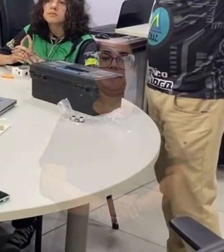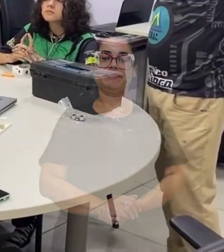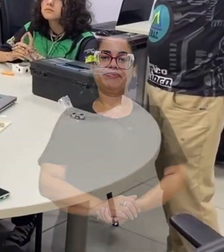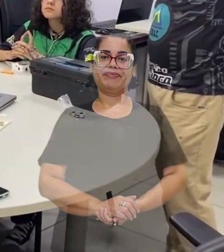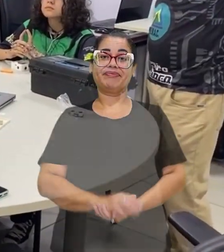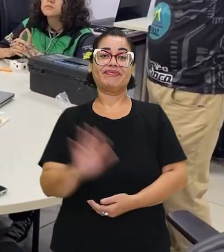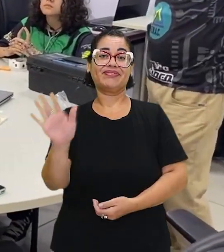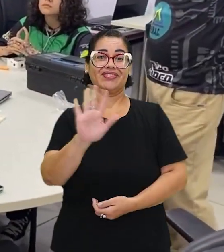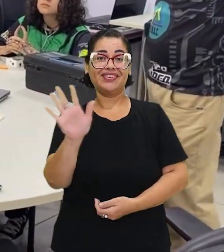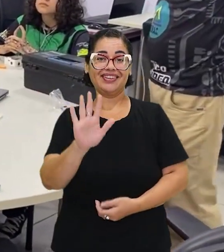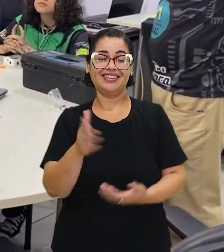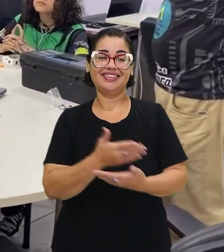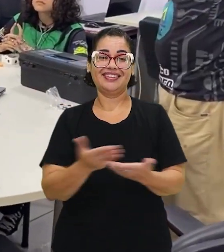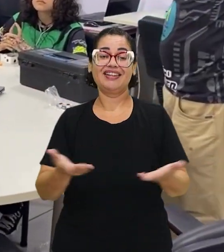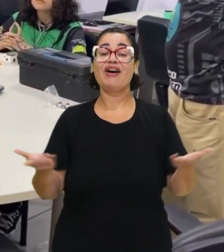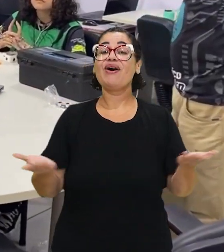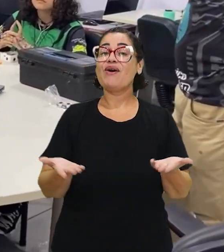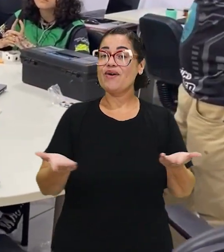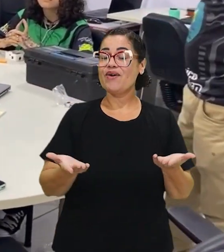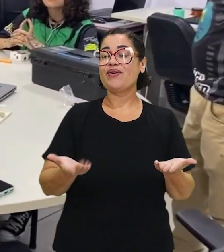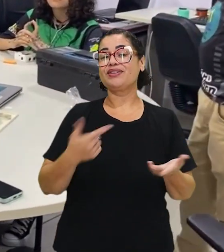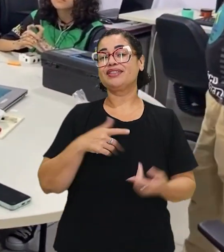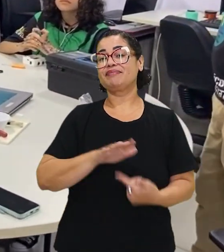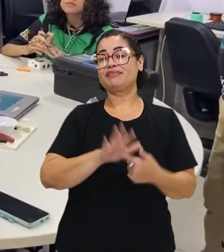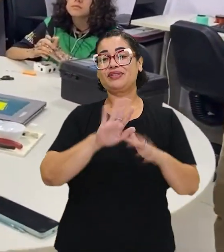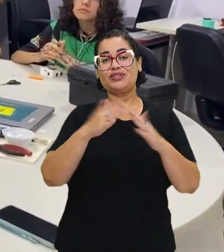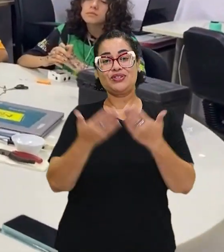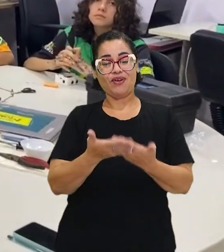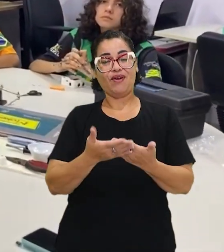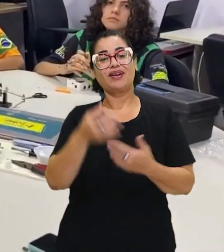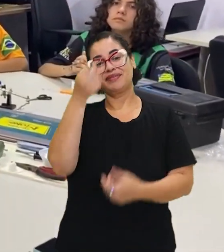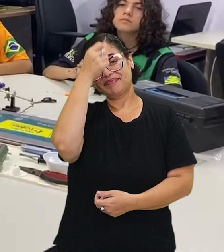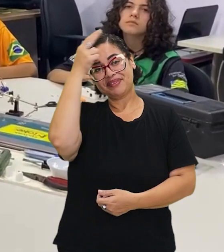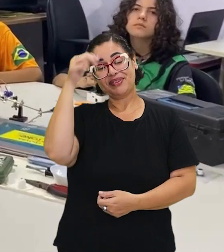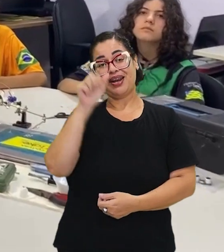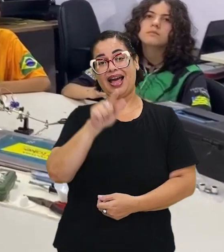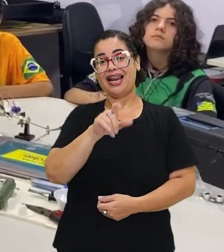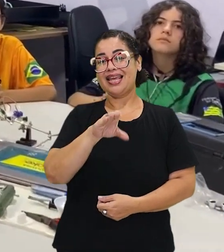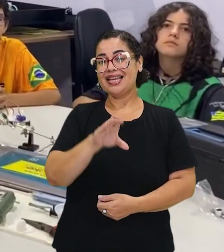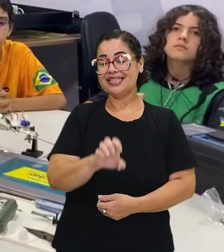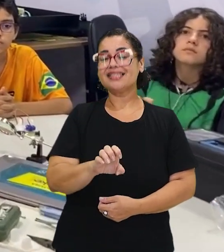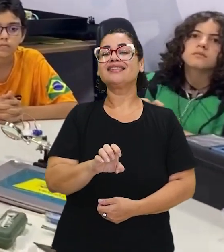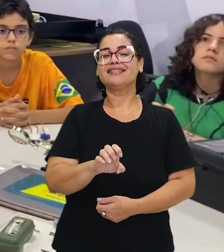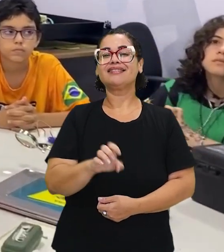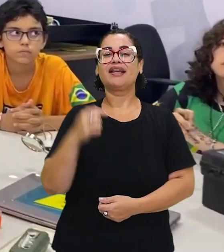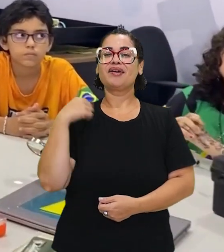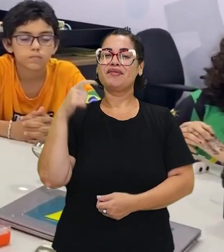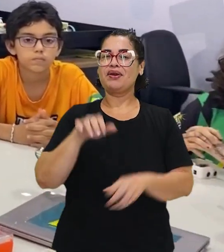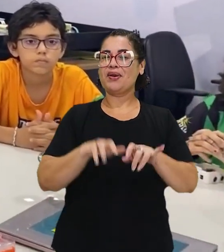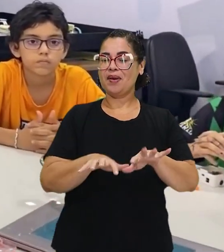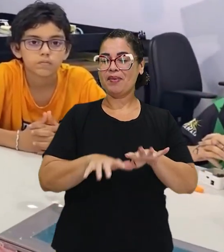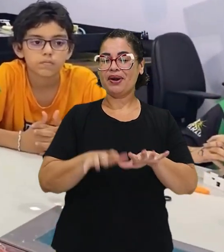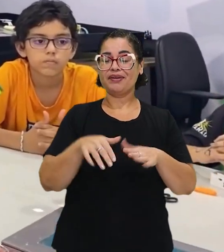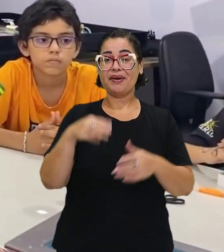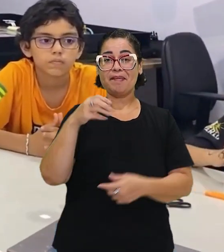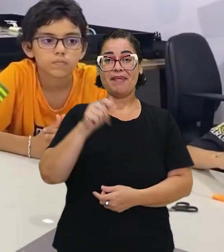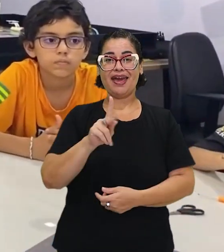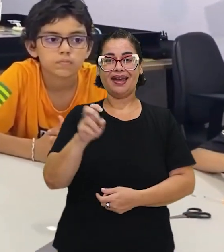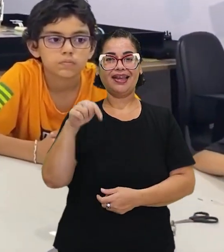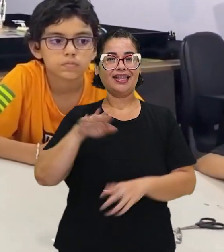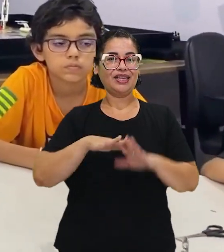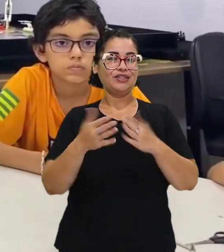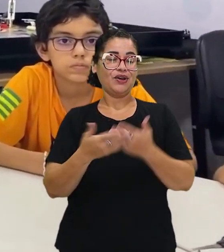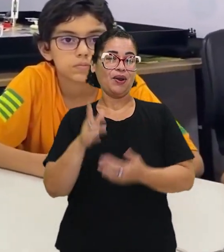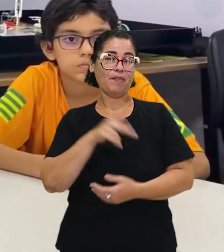Olá, pessoal. Hoje nós estamos aqui na Escola Municipal Alice Coutinho. Eu estou aqui no Laboratório Maker da escola com o